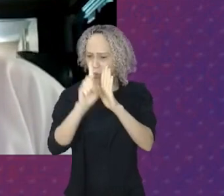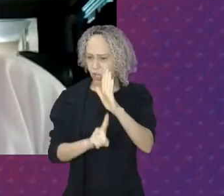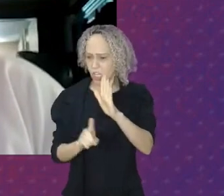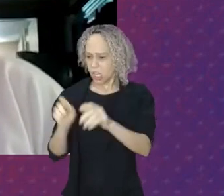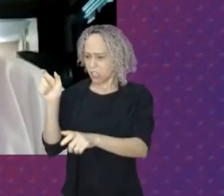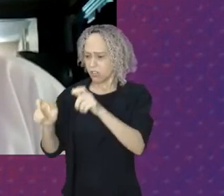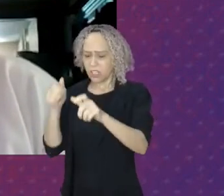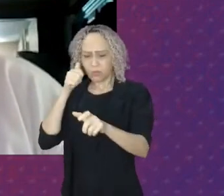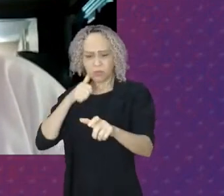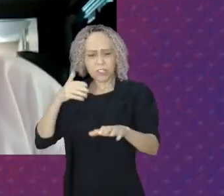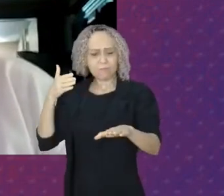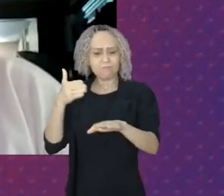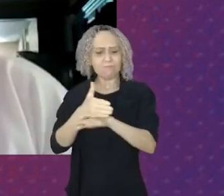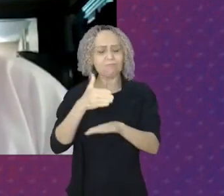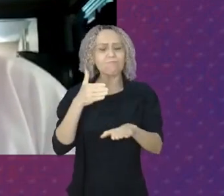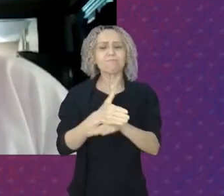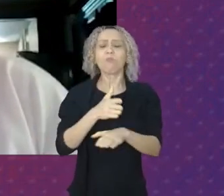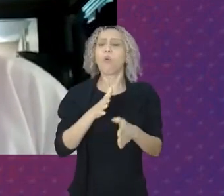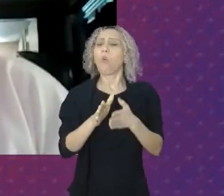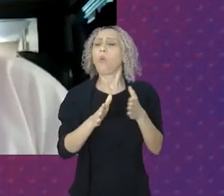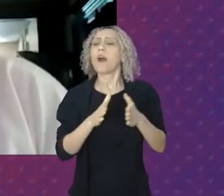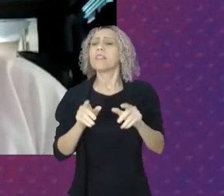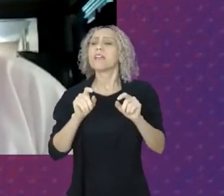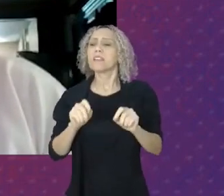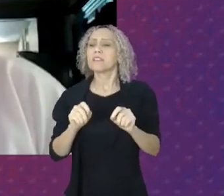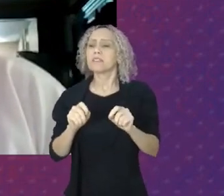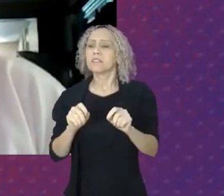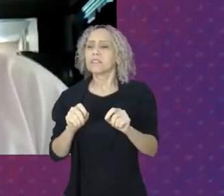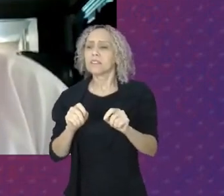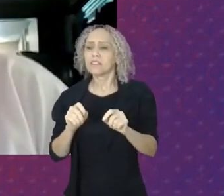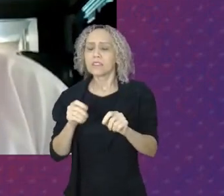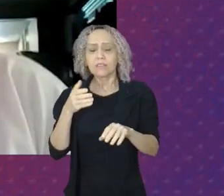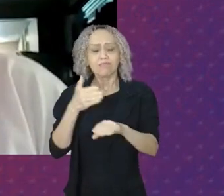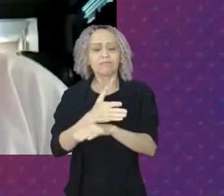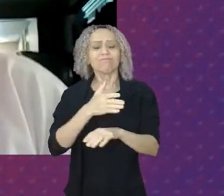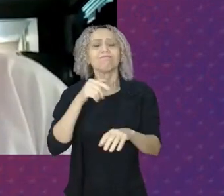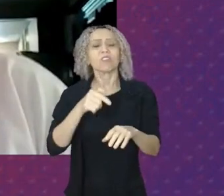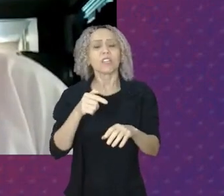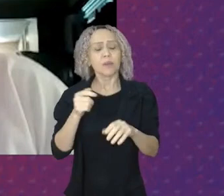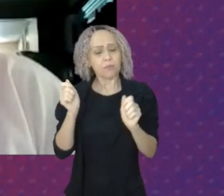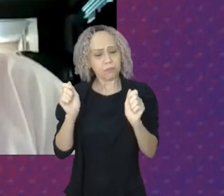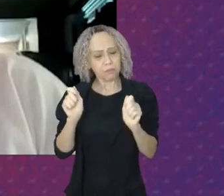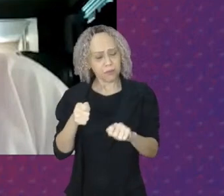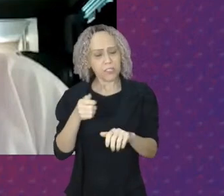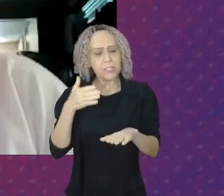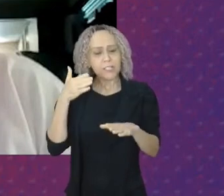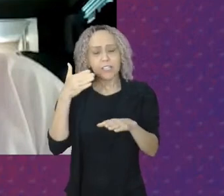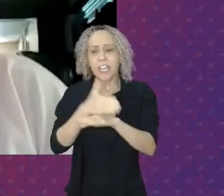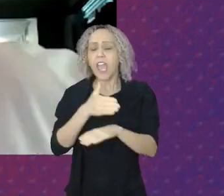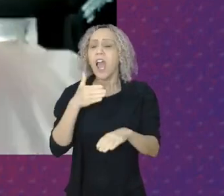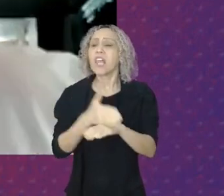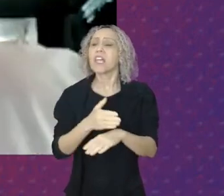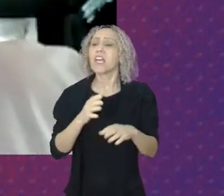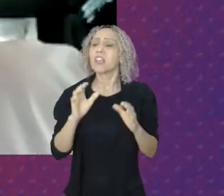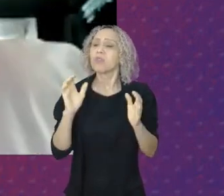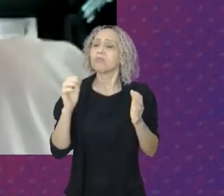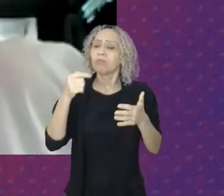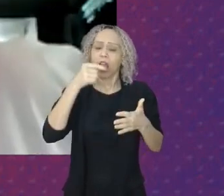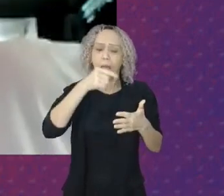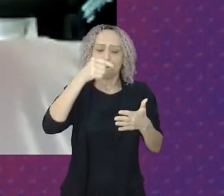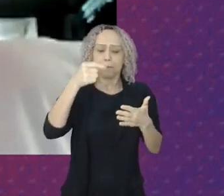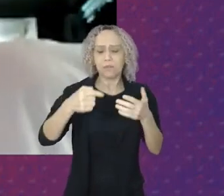cidadãs dentro do conjunto de políticas públicas sociais no